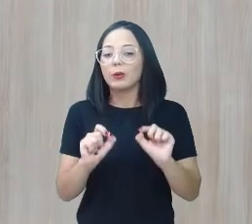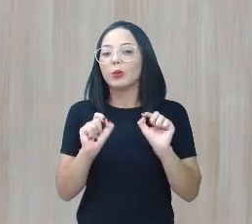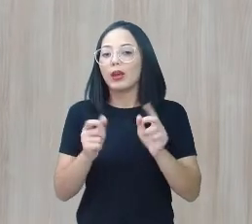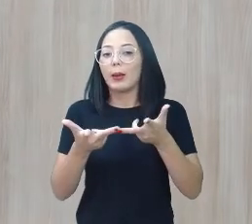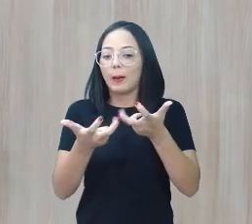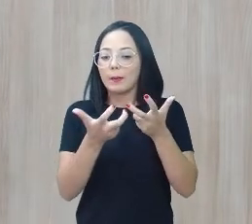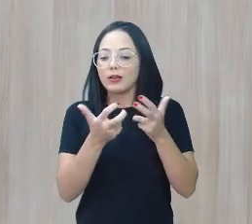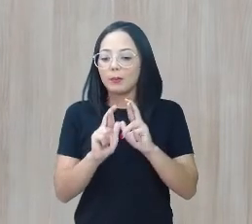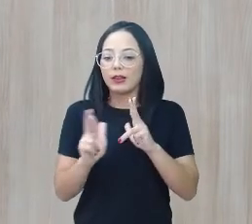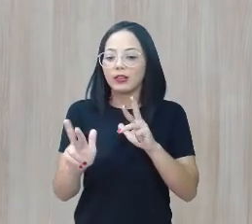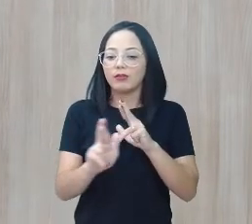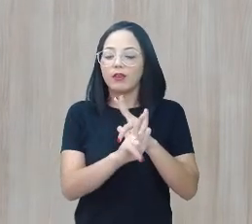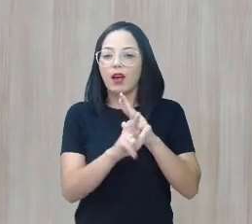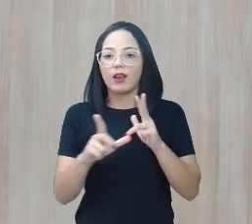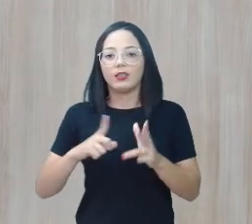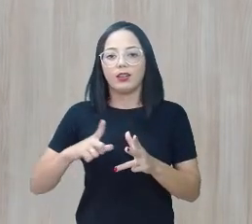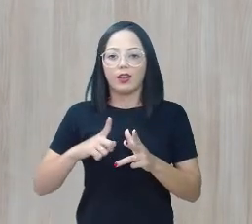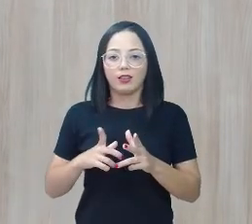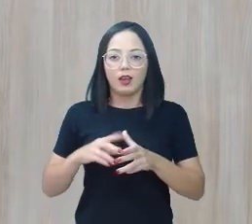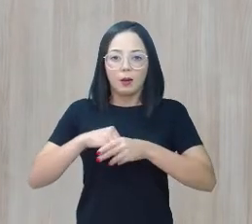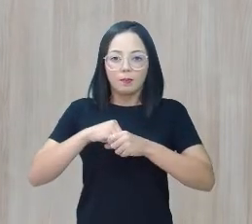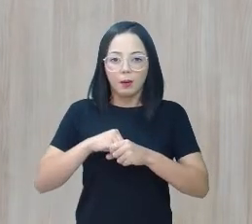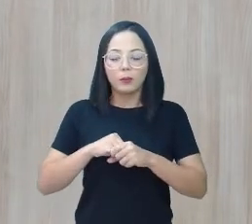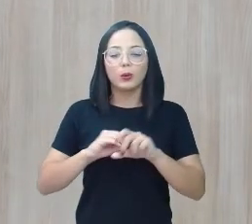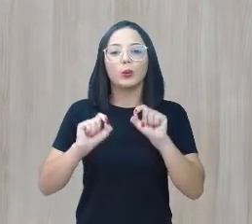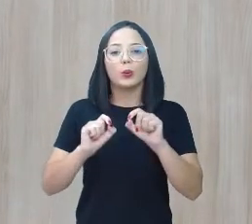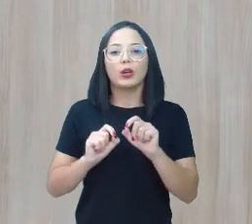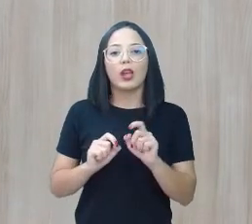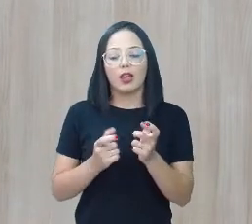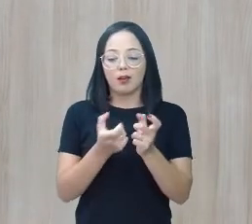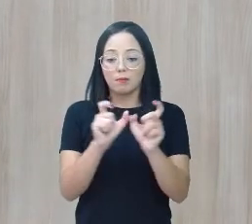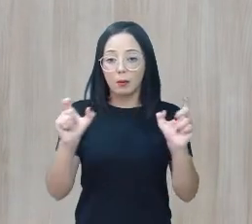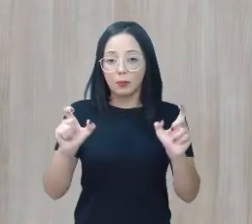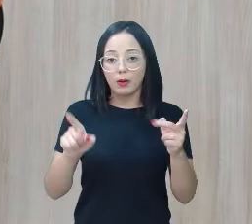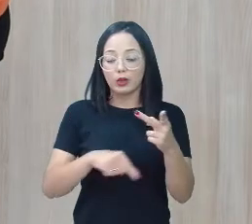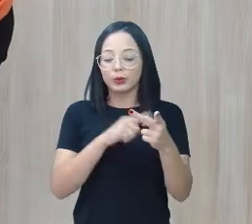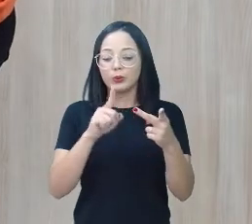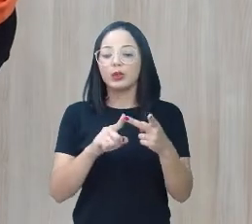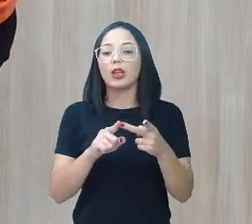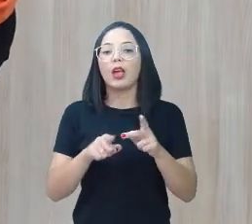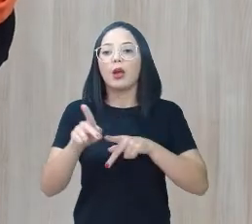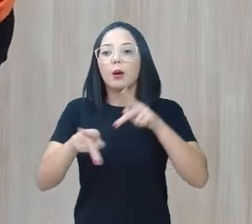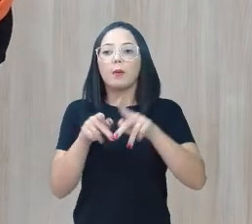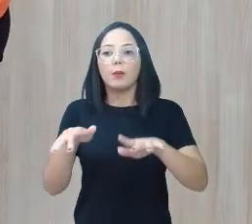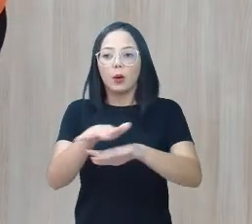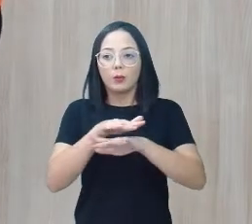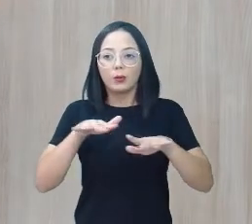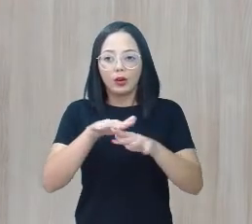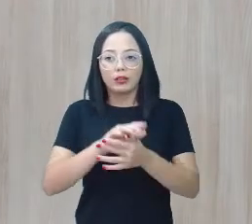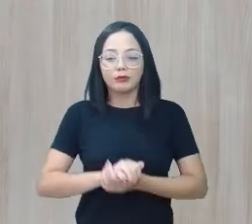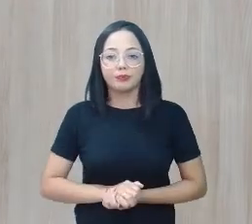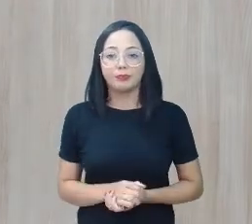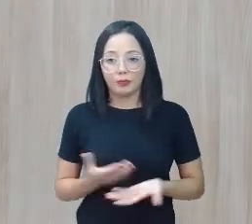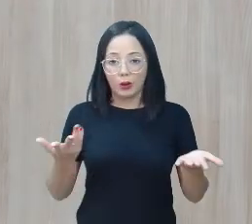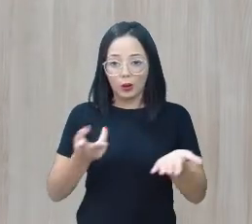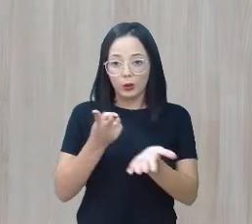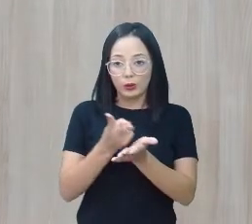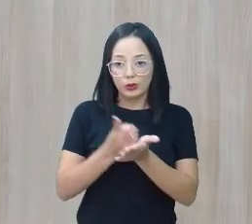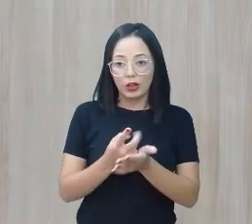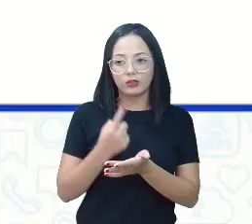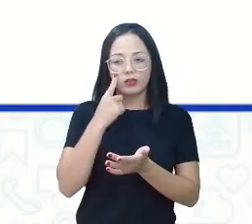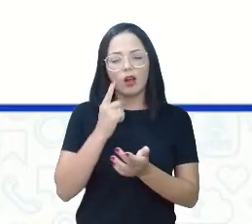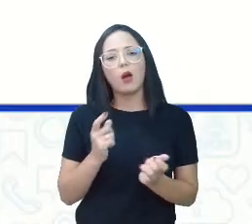essa diferença que existe, né, da norma popular para a norma culta. Vamos seguindo.